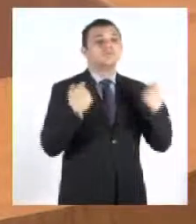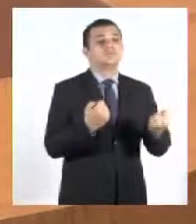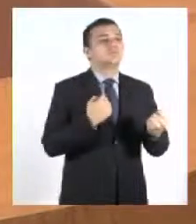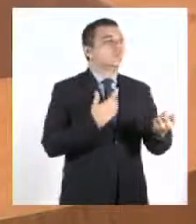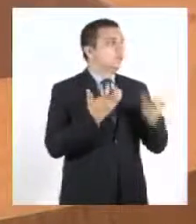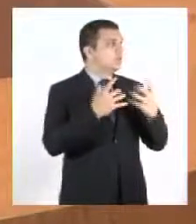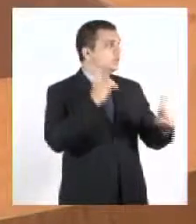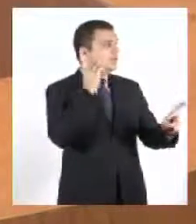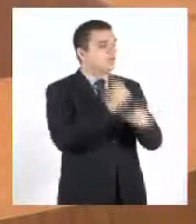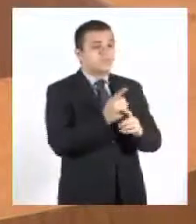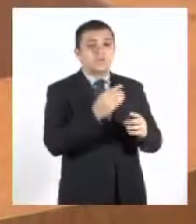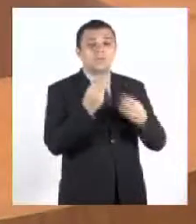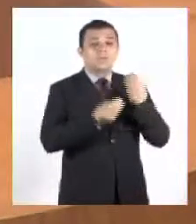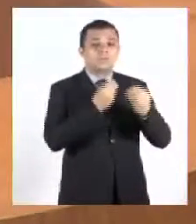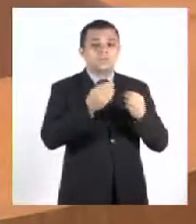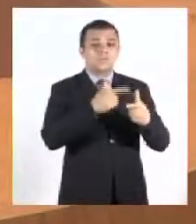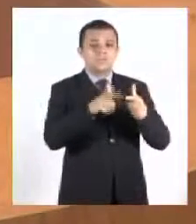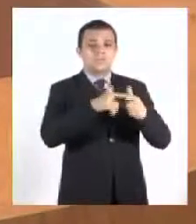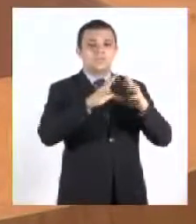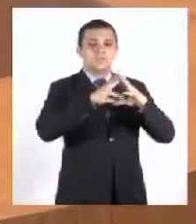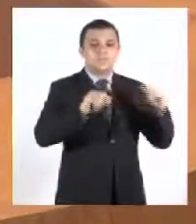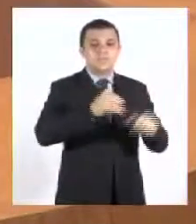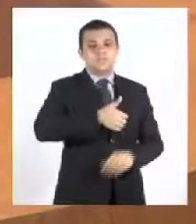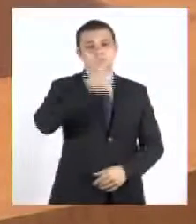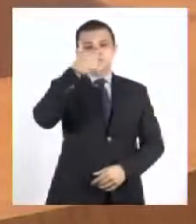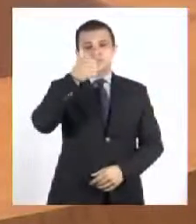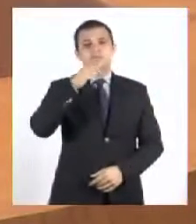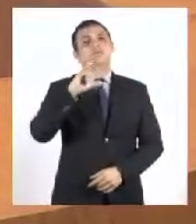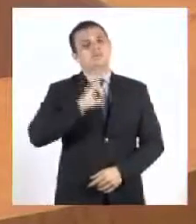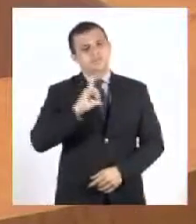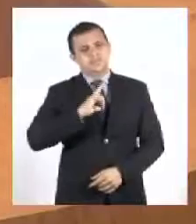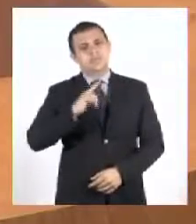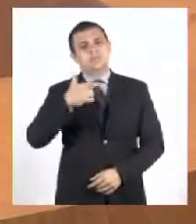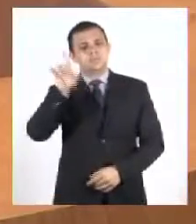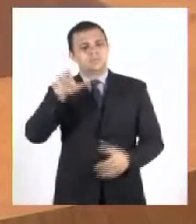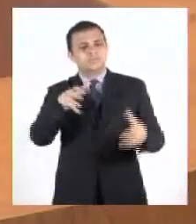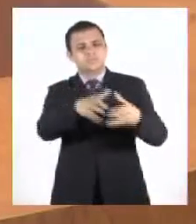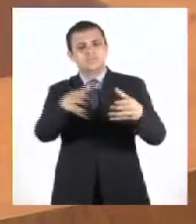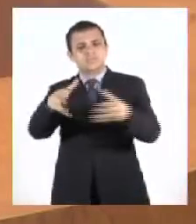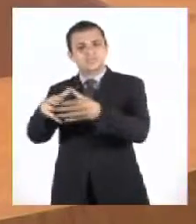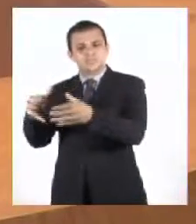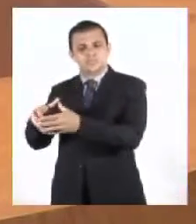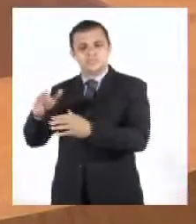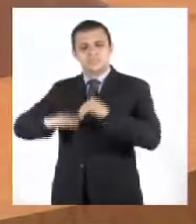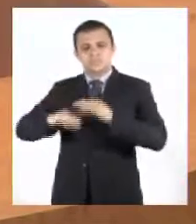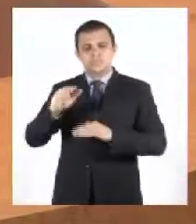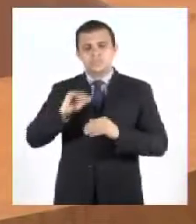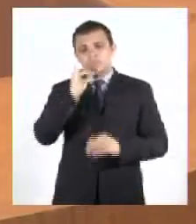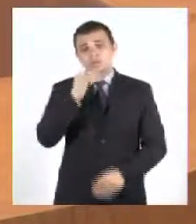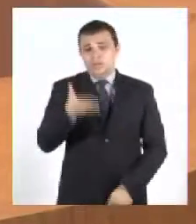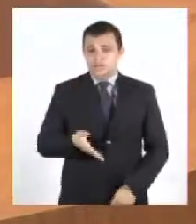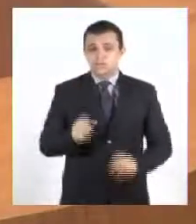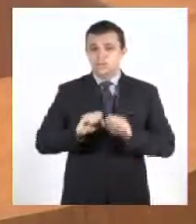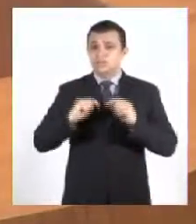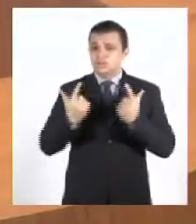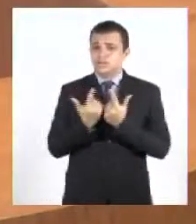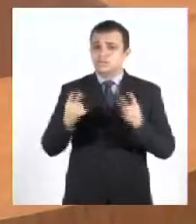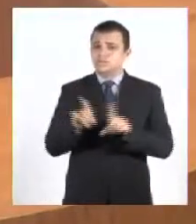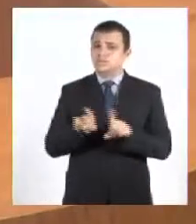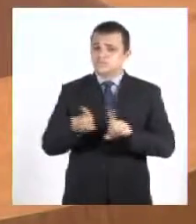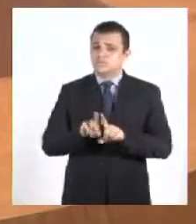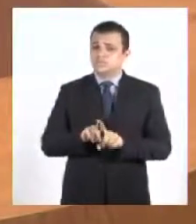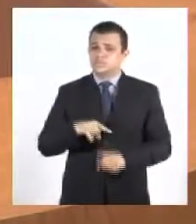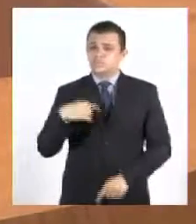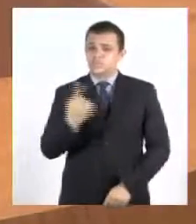encontrado em outras categorias profissionais. Poderia citar aqui mesmo na casa a